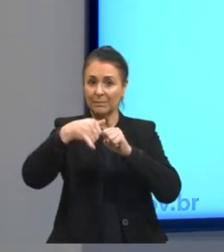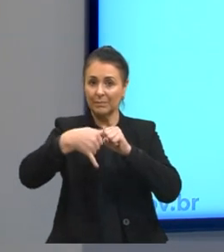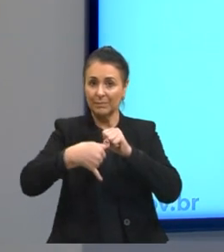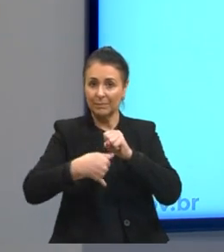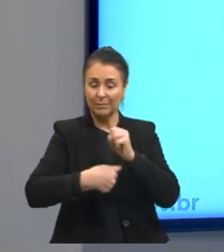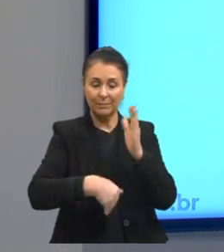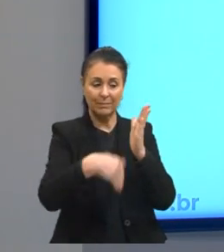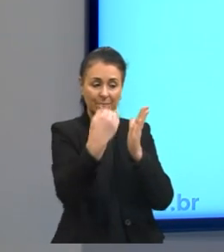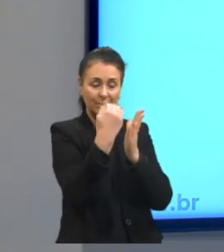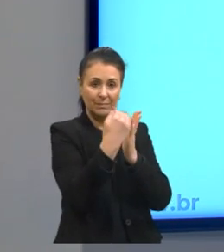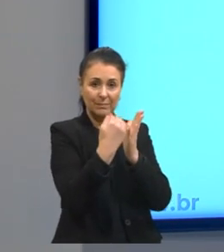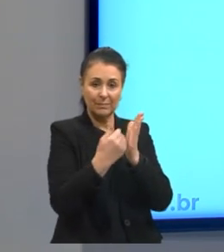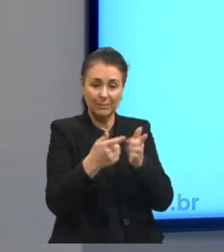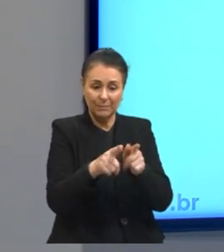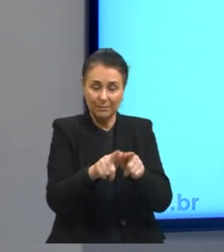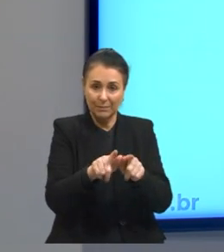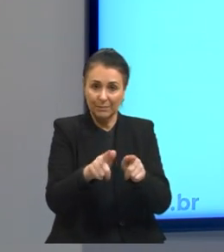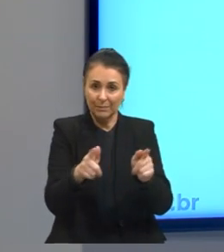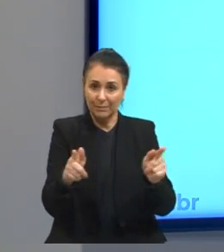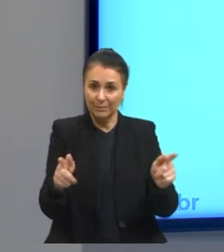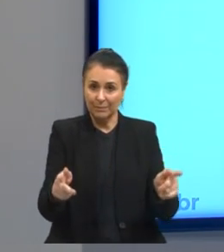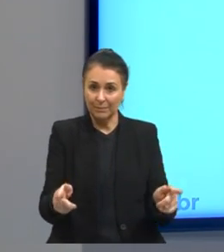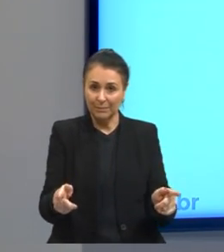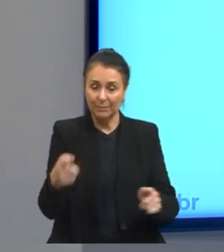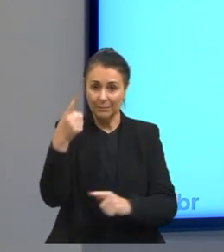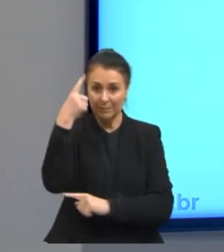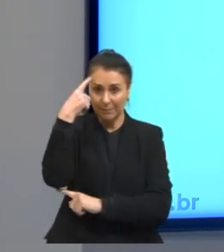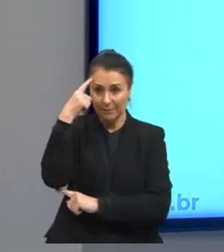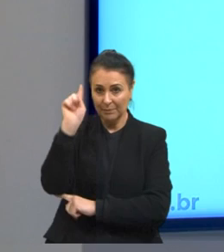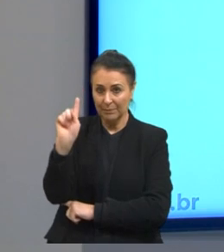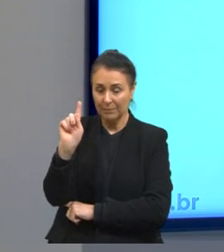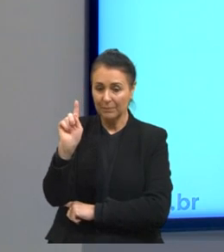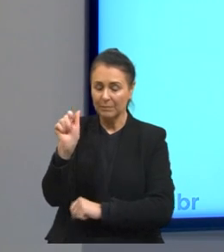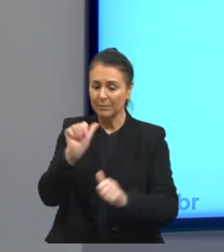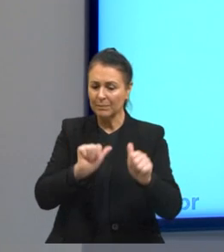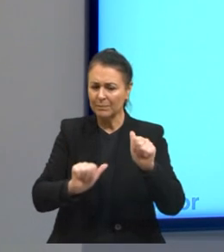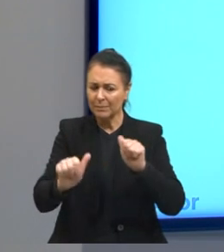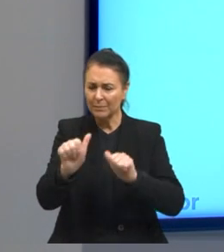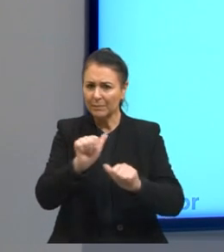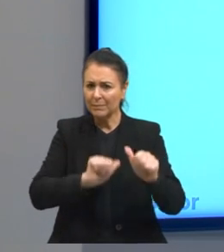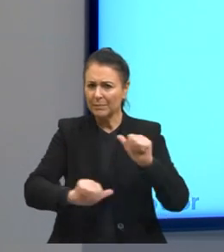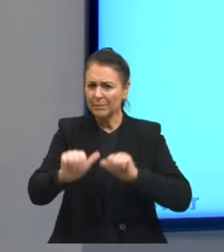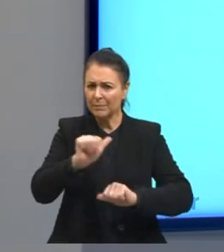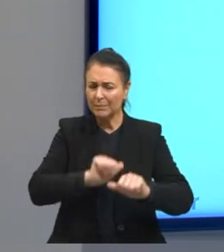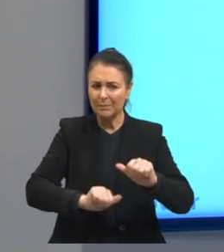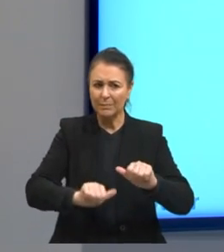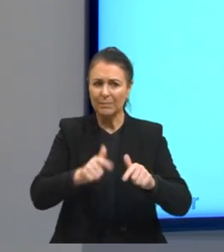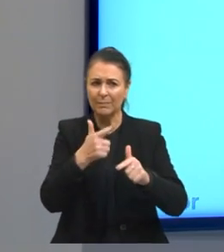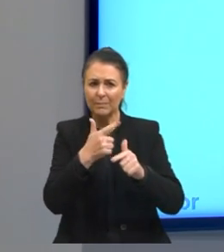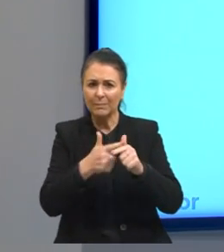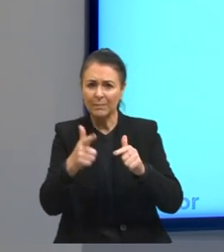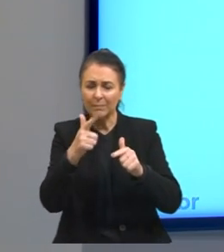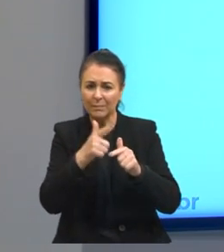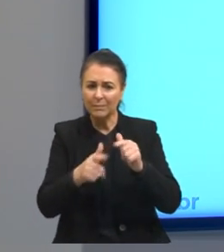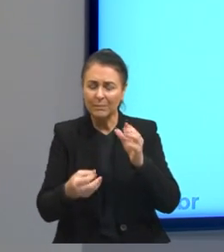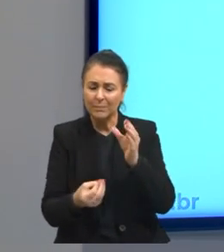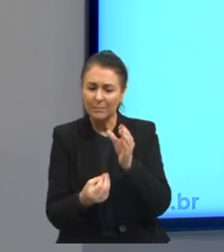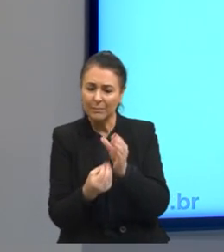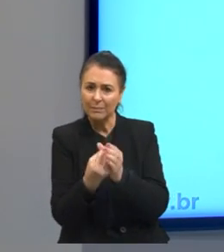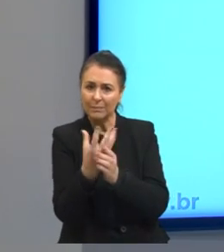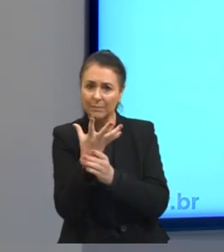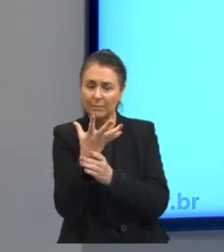classe gramatical que vai me dar uma ideia de qualidade, defeito, origem,